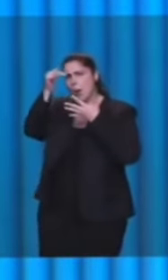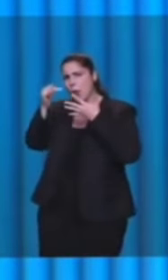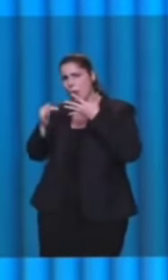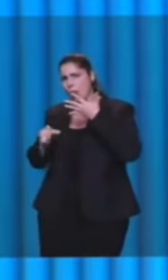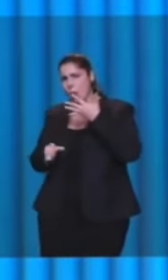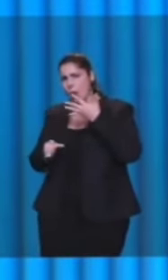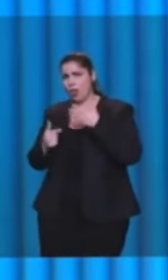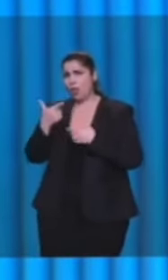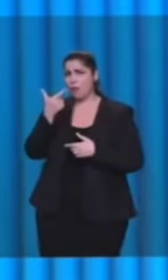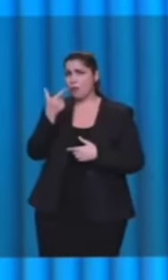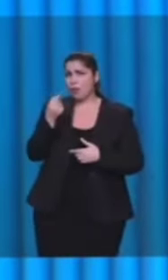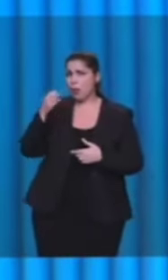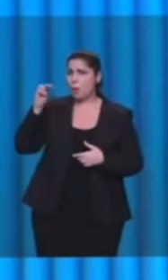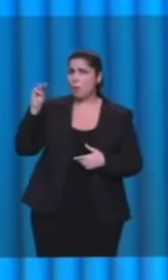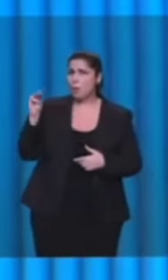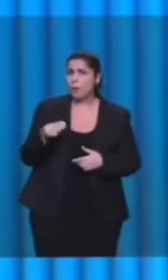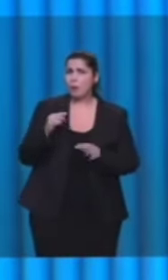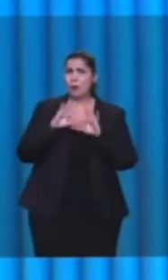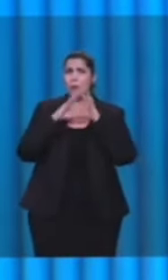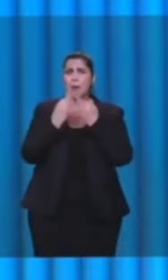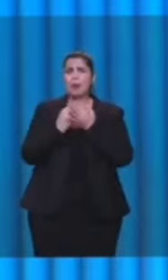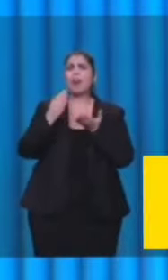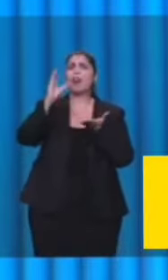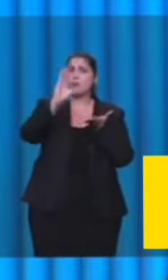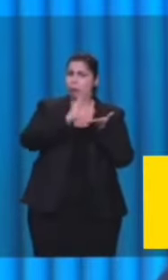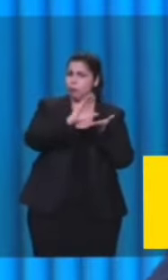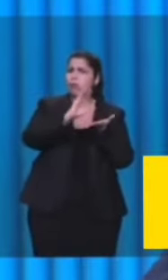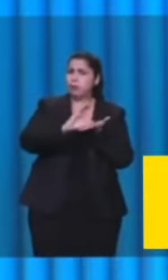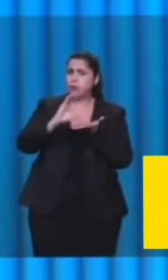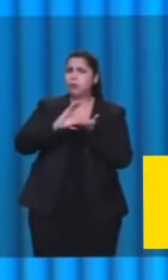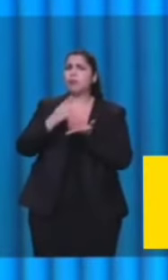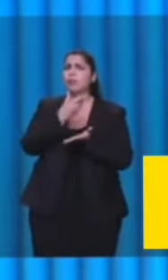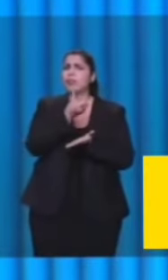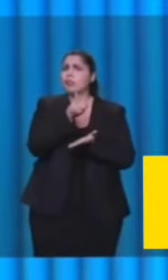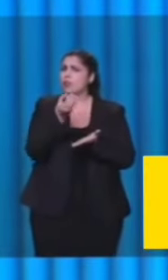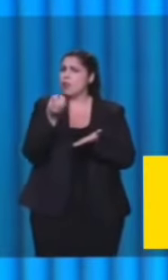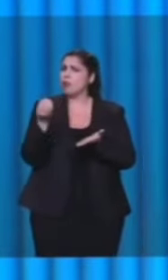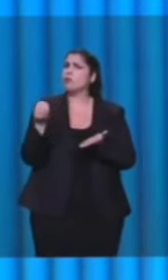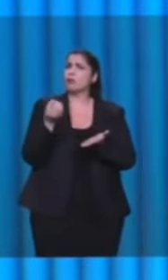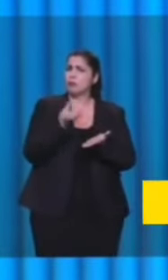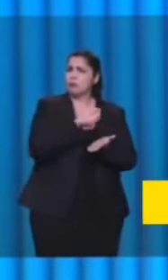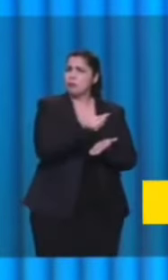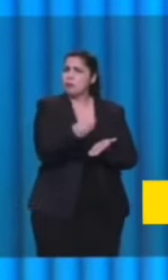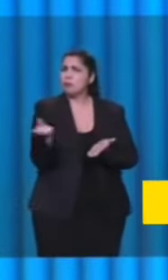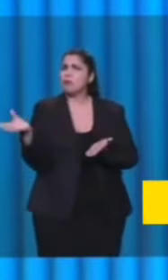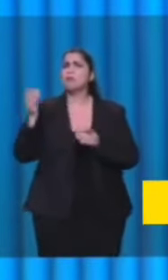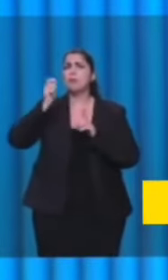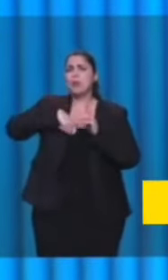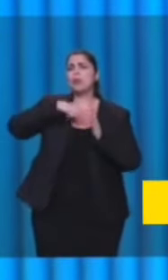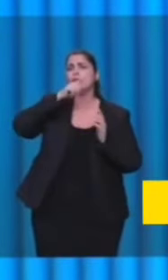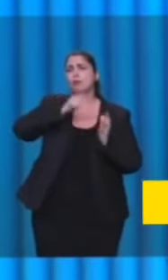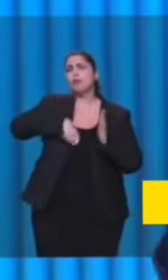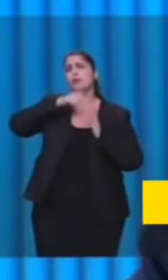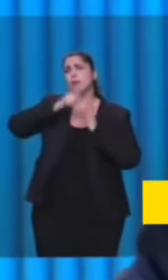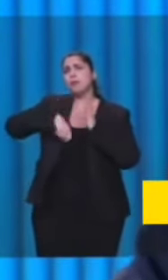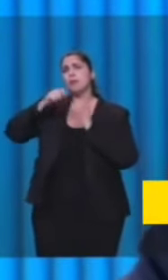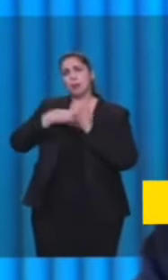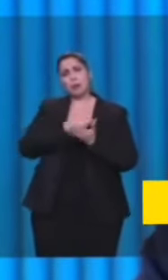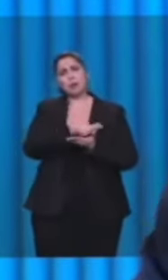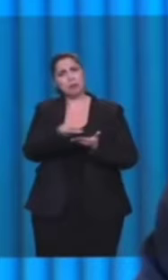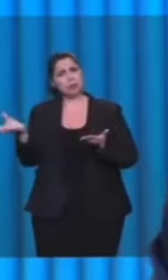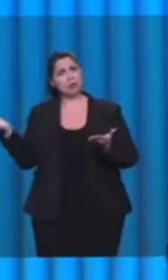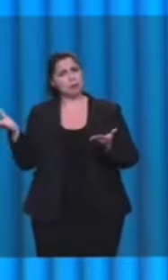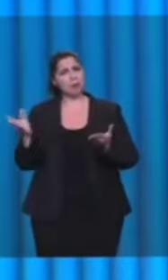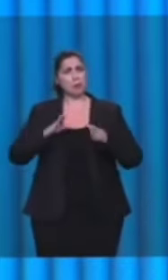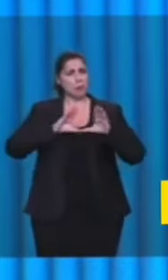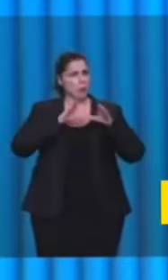de famílias que ganham R$ 600 por mês, diferentemente do que acontecia no passado. Um governo que respeita a